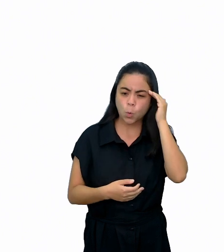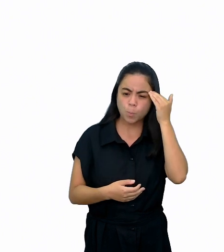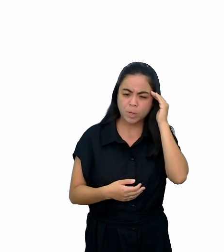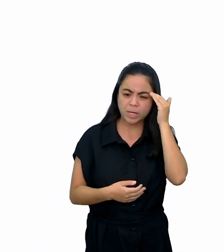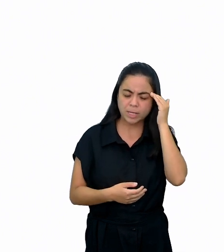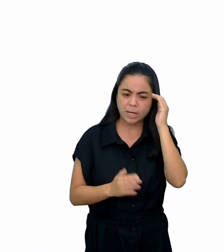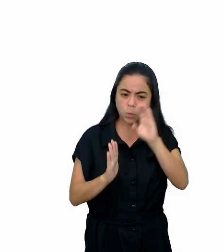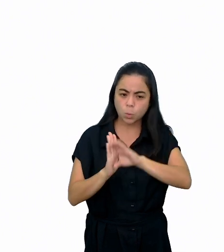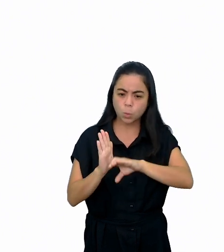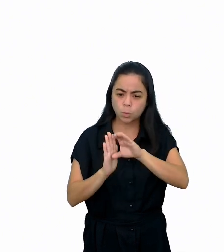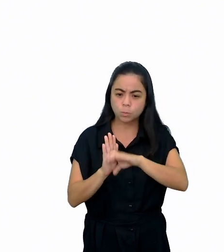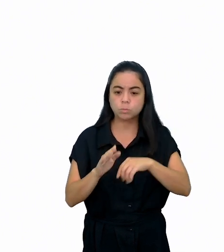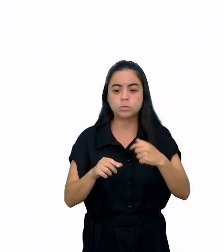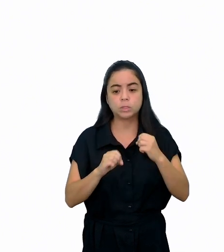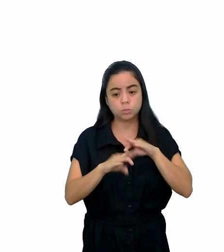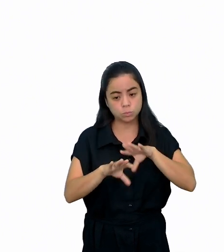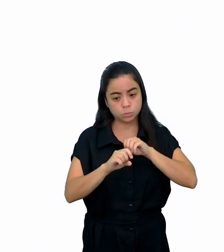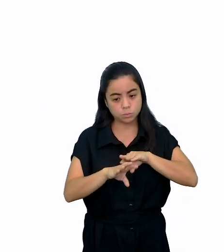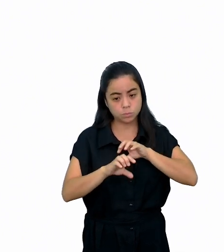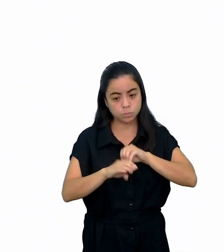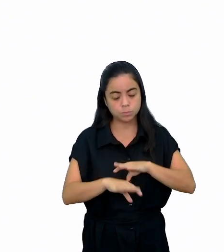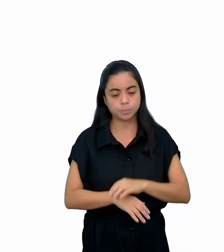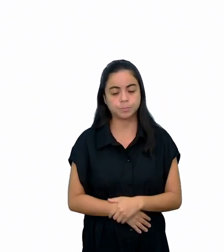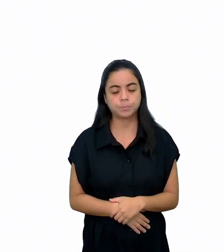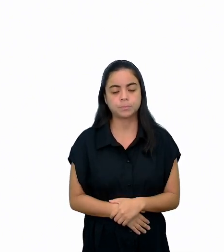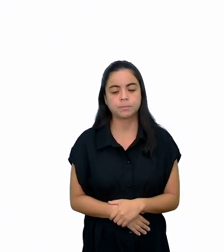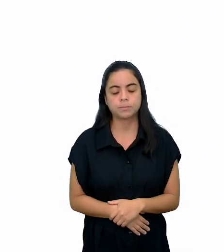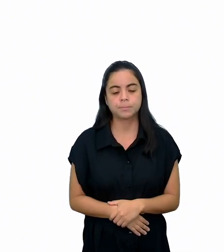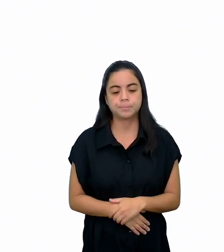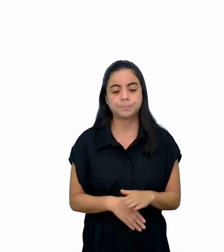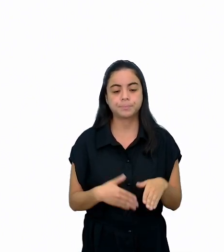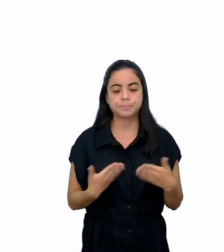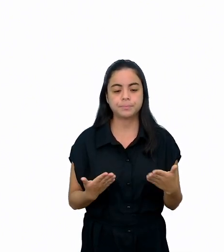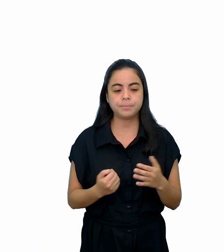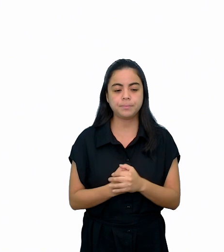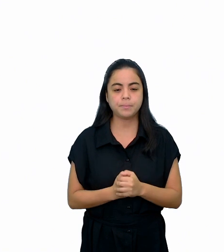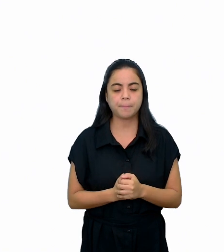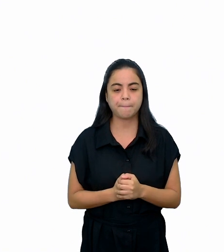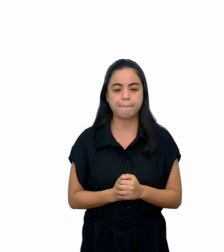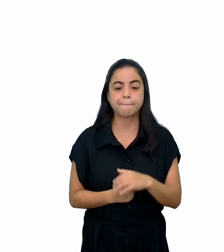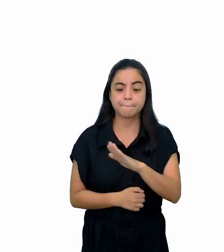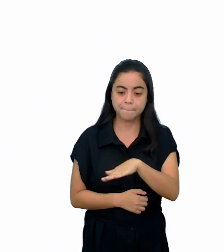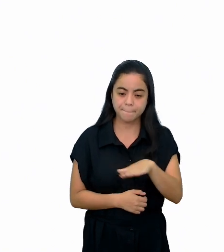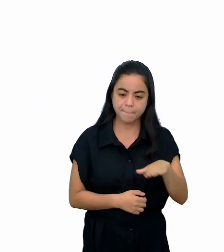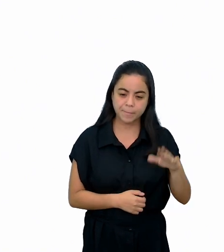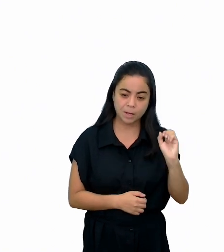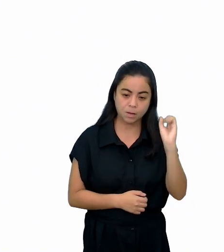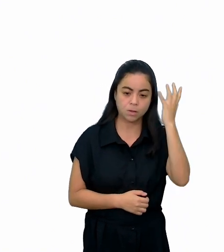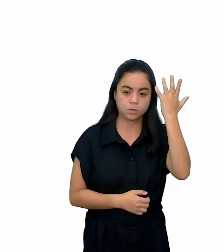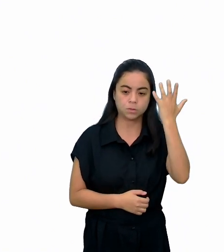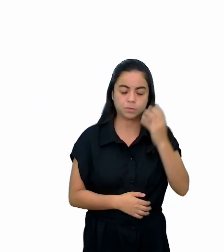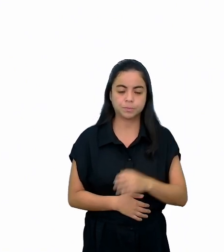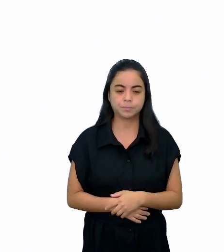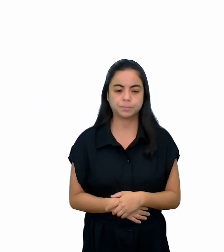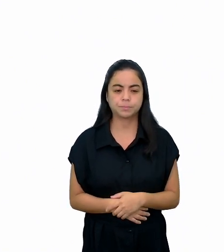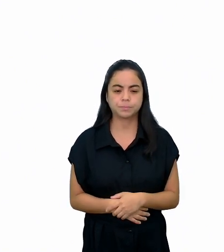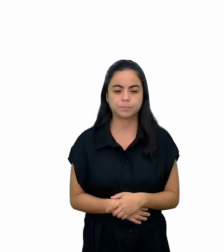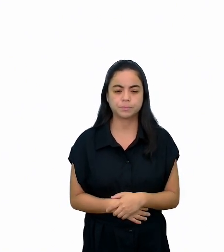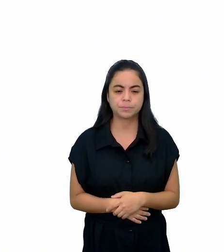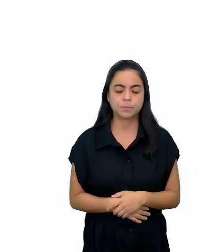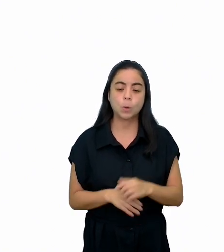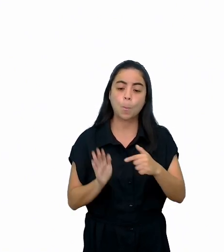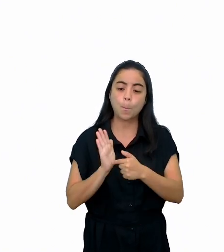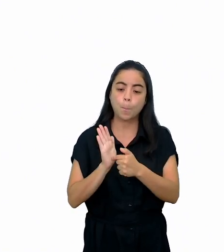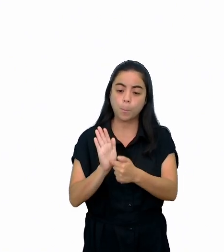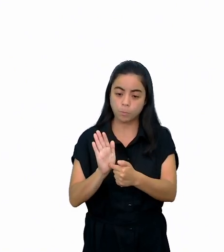conceitos que estão sendo trabalhados, né? Então, possíveis maneiras das crianças resolverem: indicar com a seta